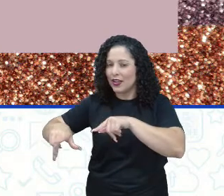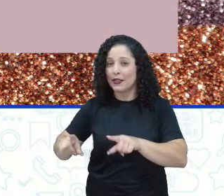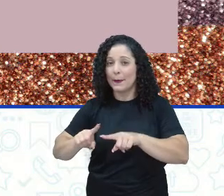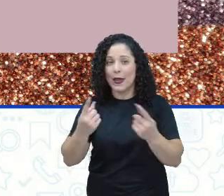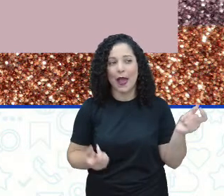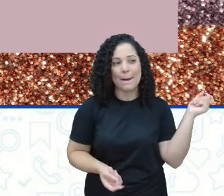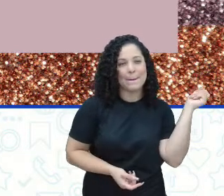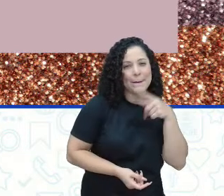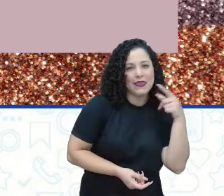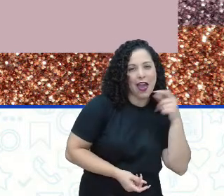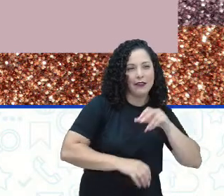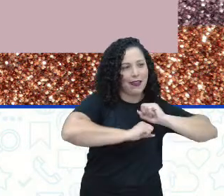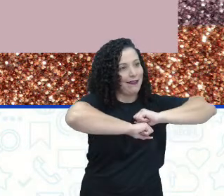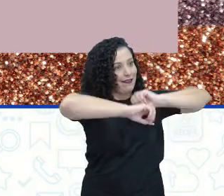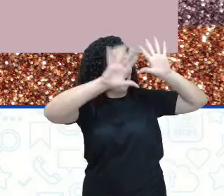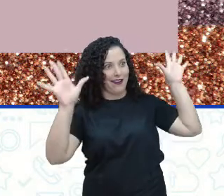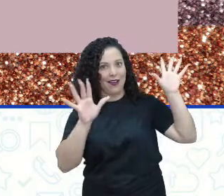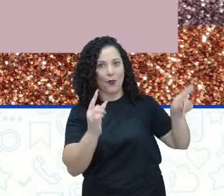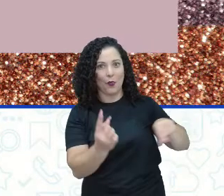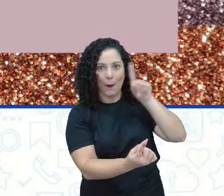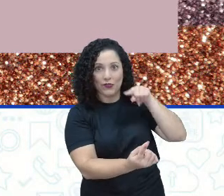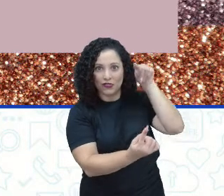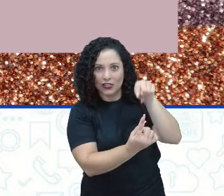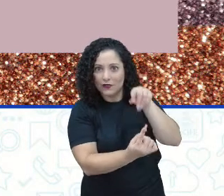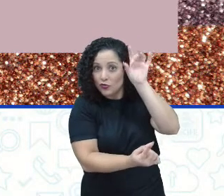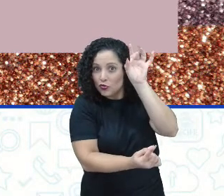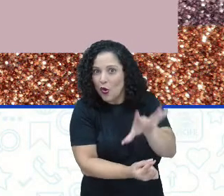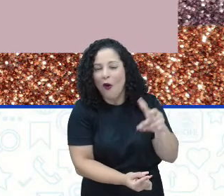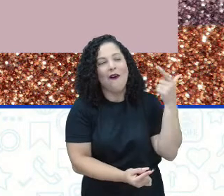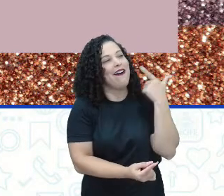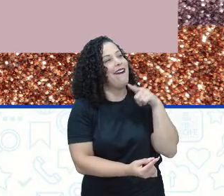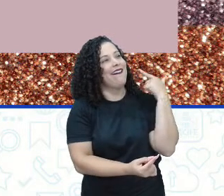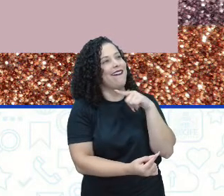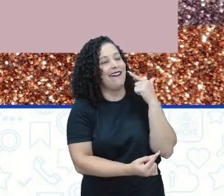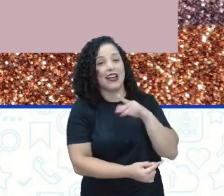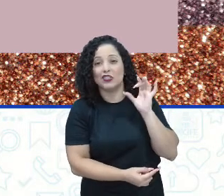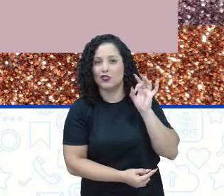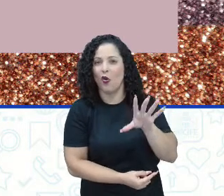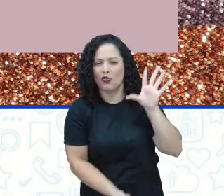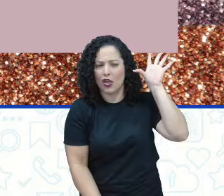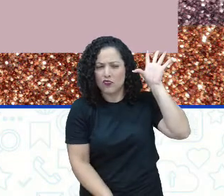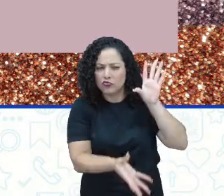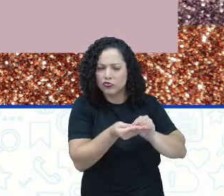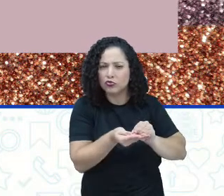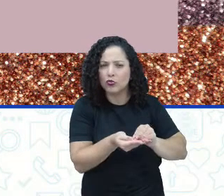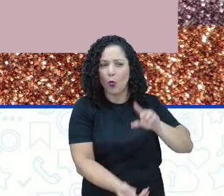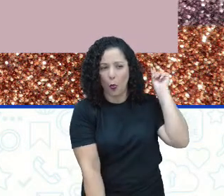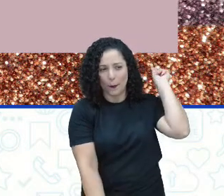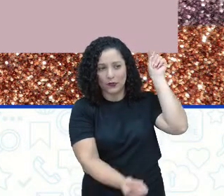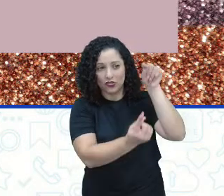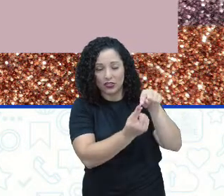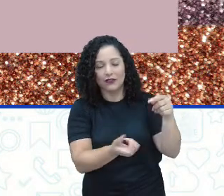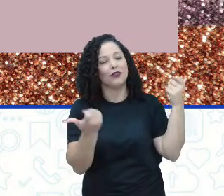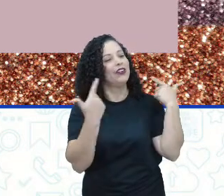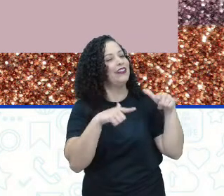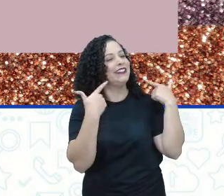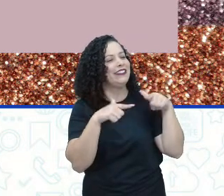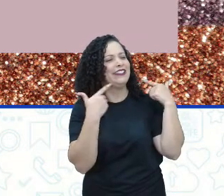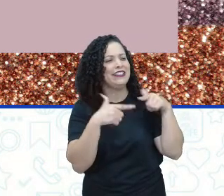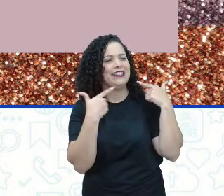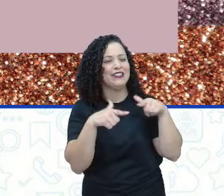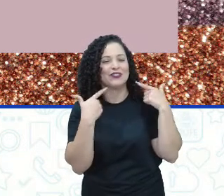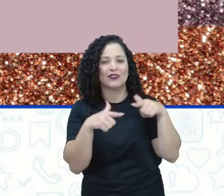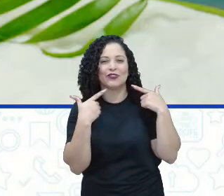ser direta e com finalidade cômica. É um breve relato cujo final tem por objetivo provocar risos